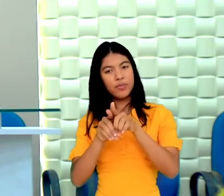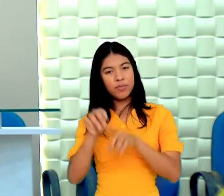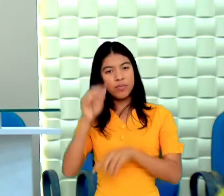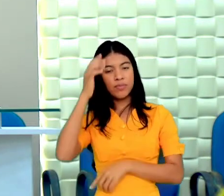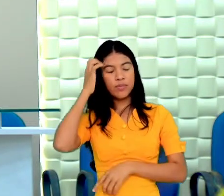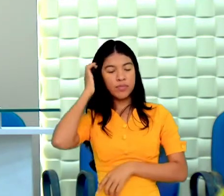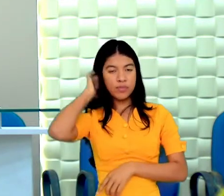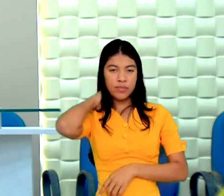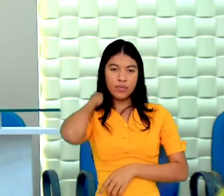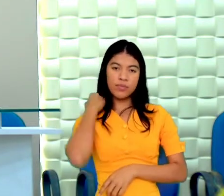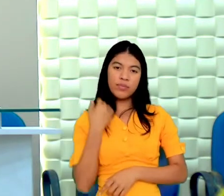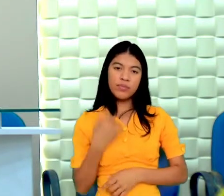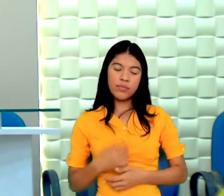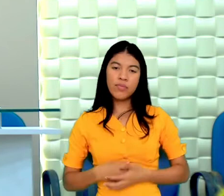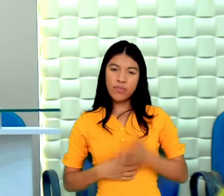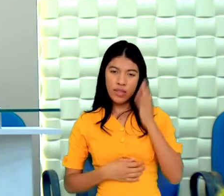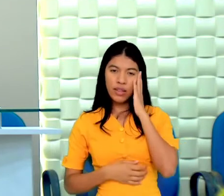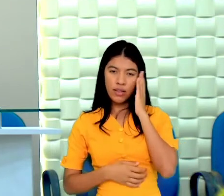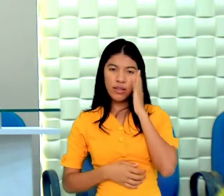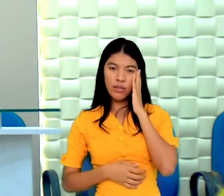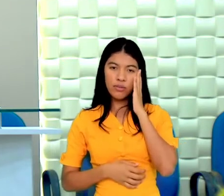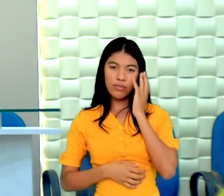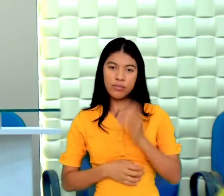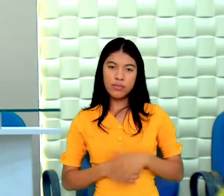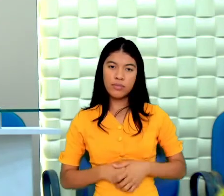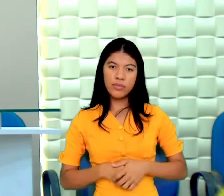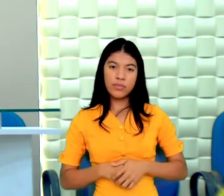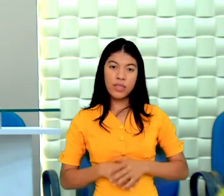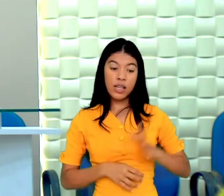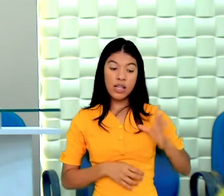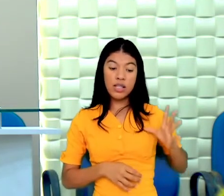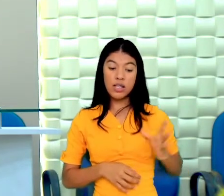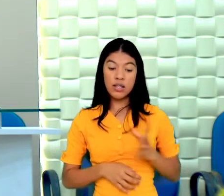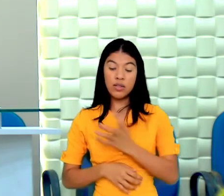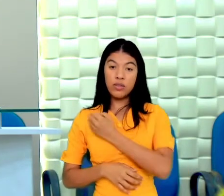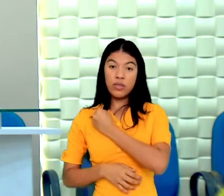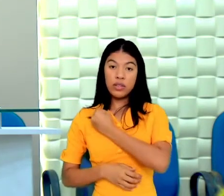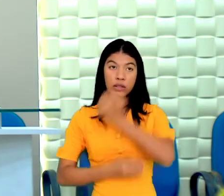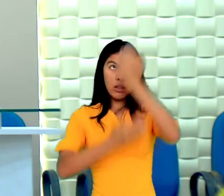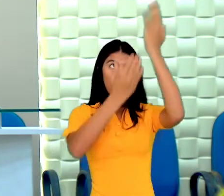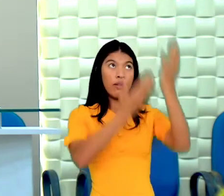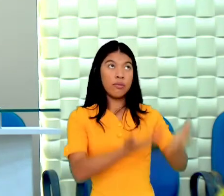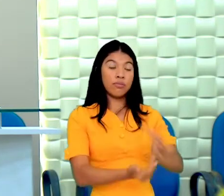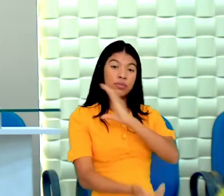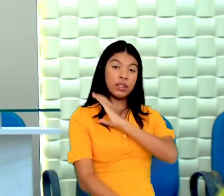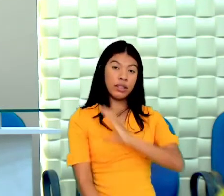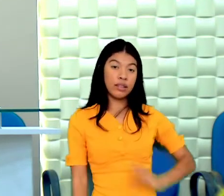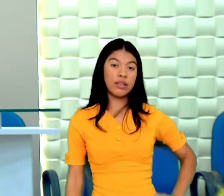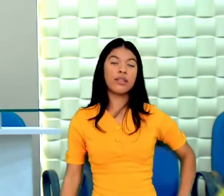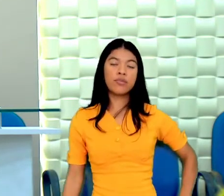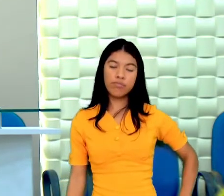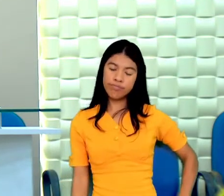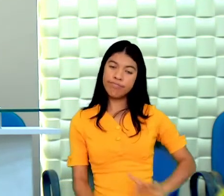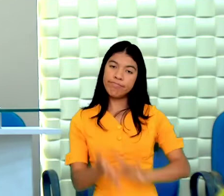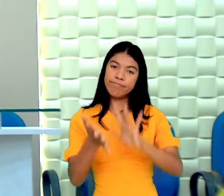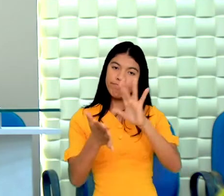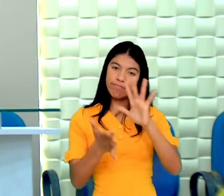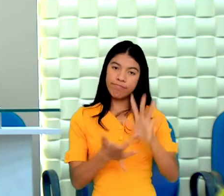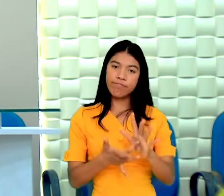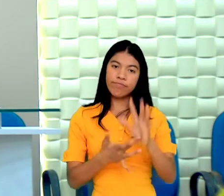assim que nós pregamos, a salvação em Cristo Jesus, o nosso